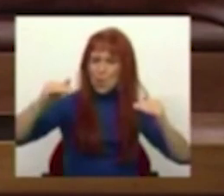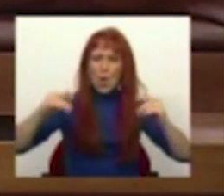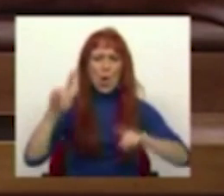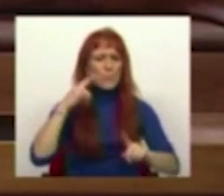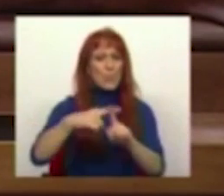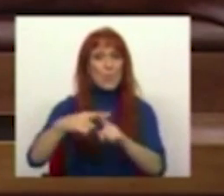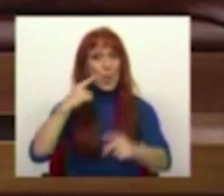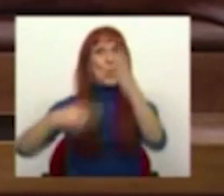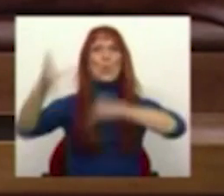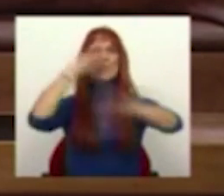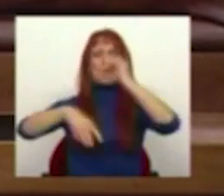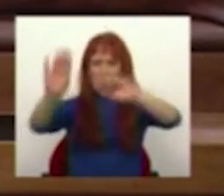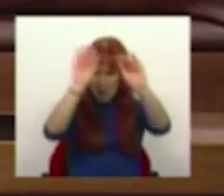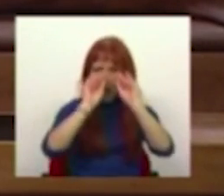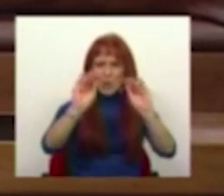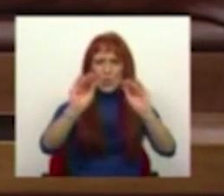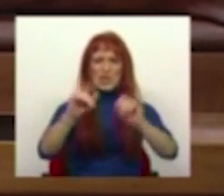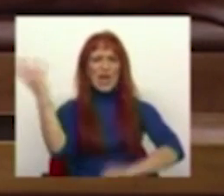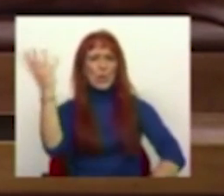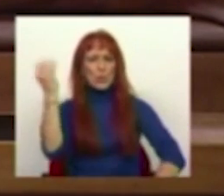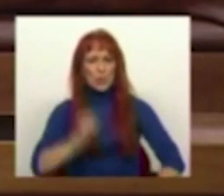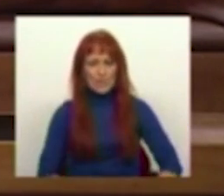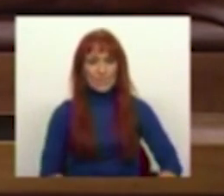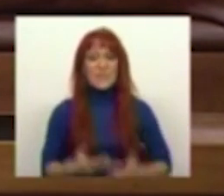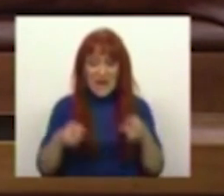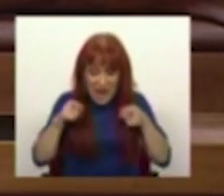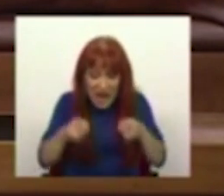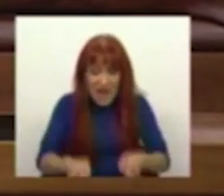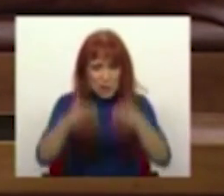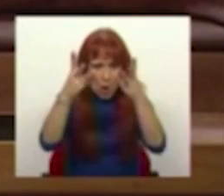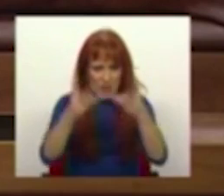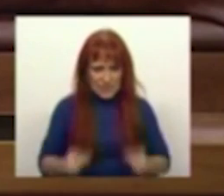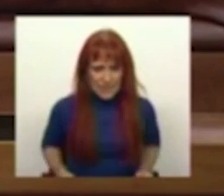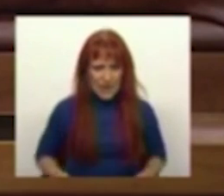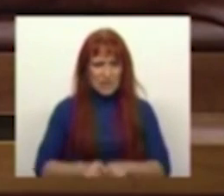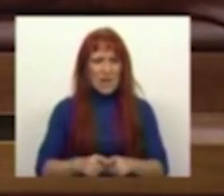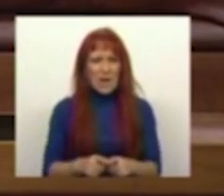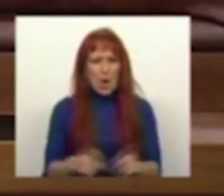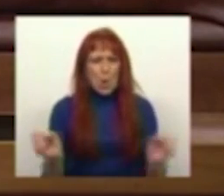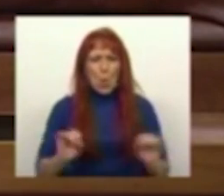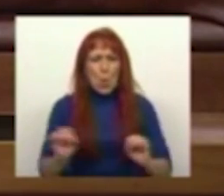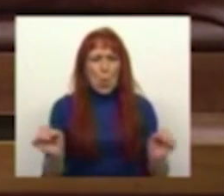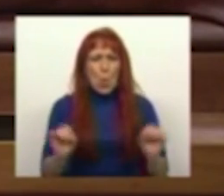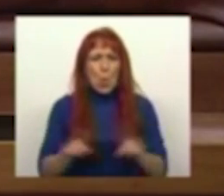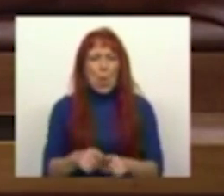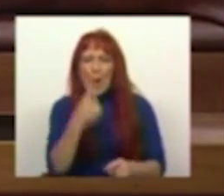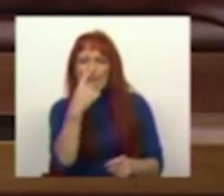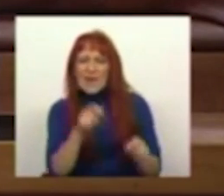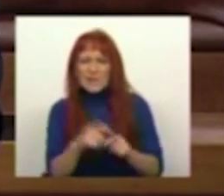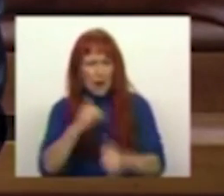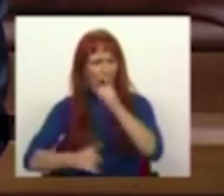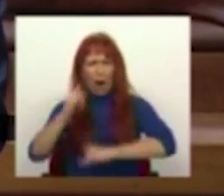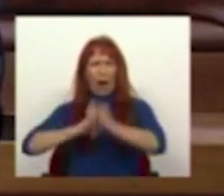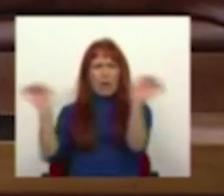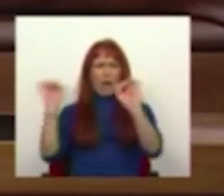privilegiando o conhecimento, a educação e a cultura. Este orçamento não contém nenhuma espécie de